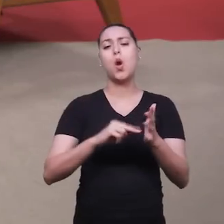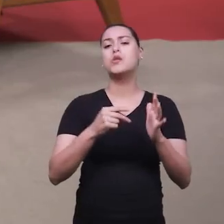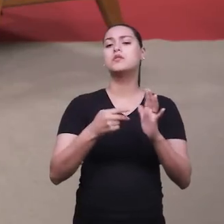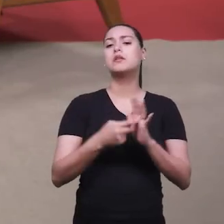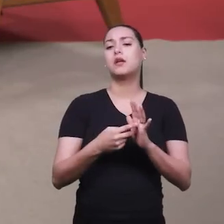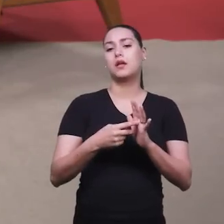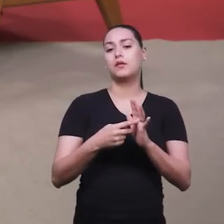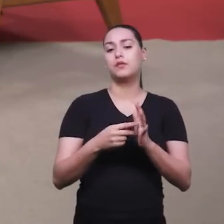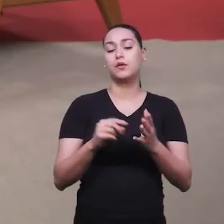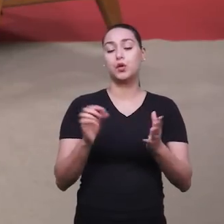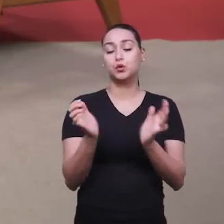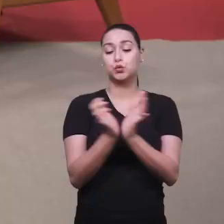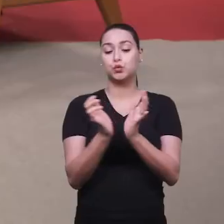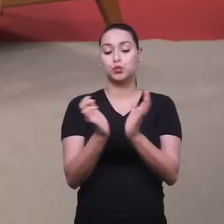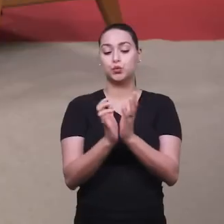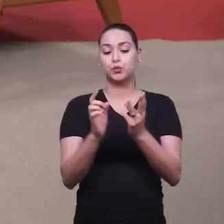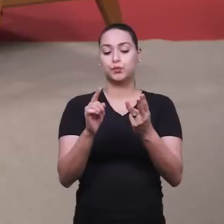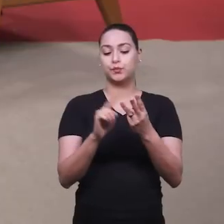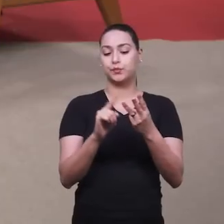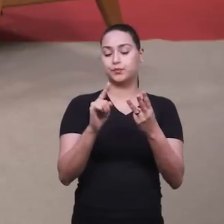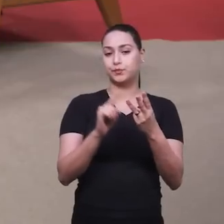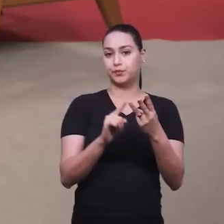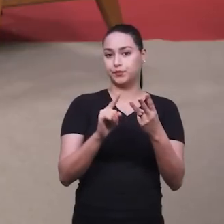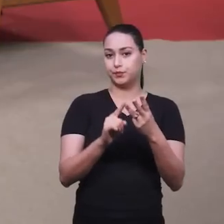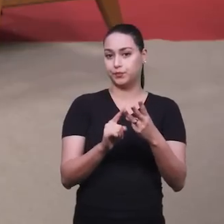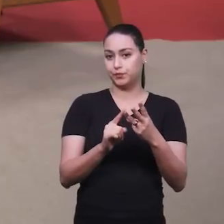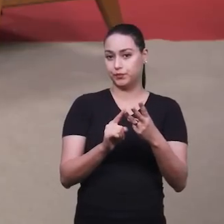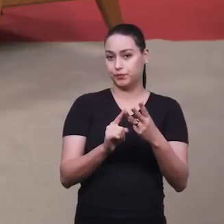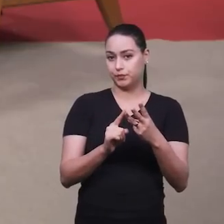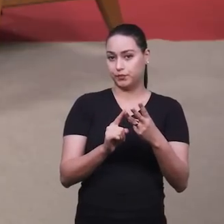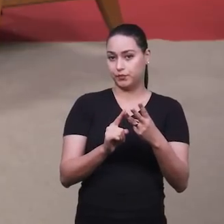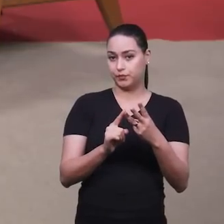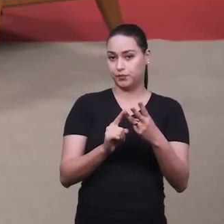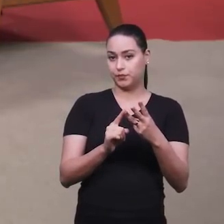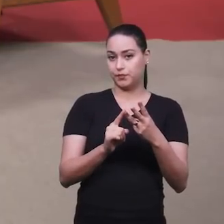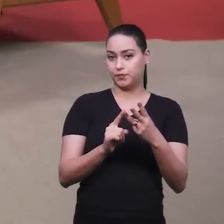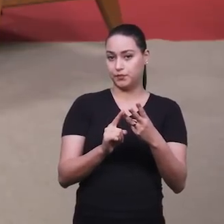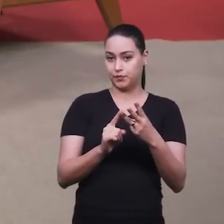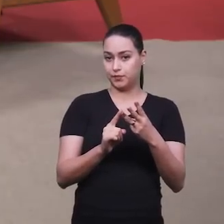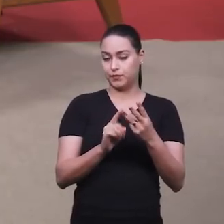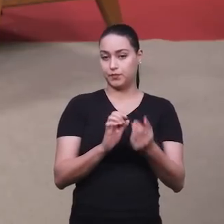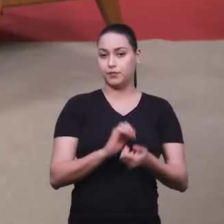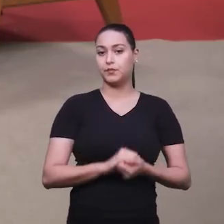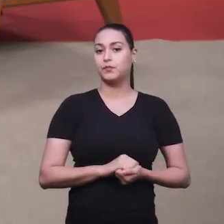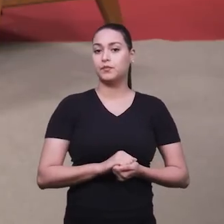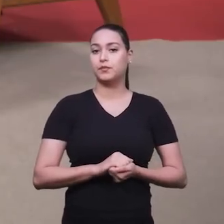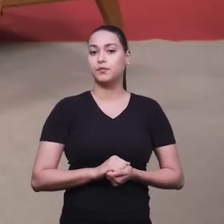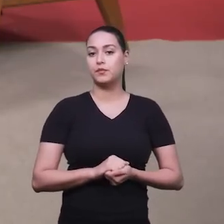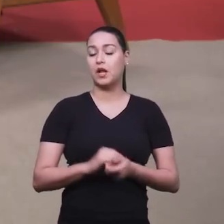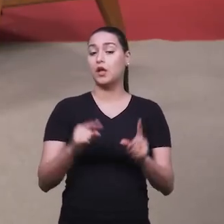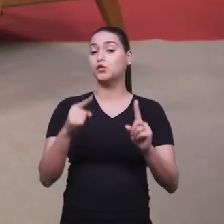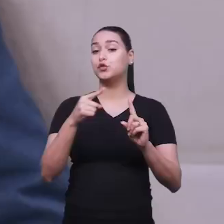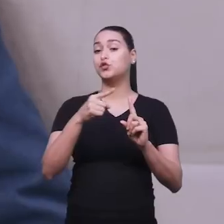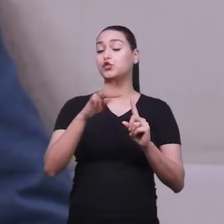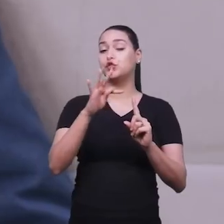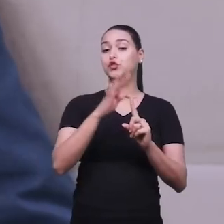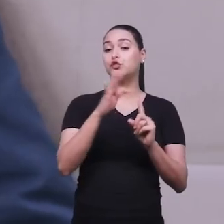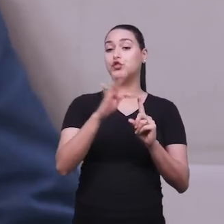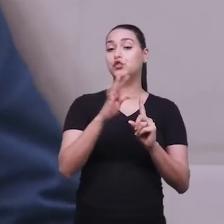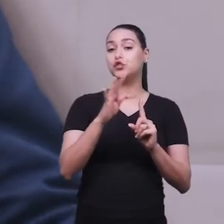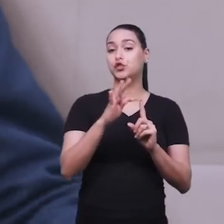profética Isso. para nós hoje. Então, qual o significado desse grupo, o incircunciso? Já o